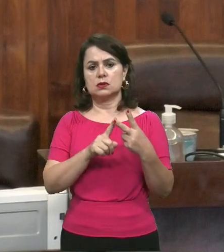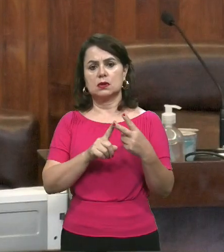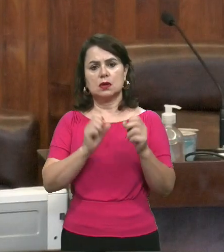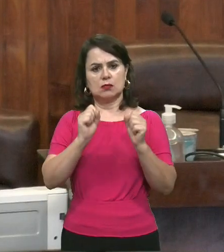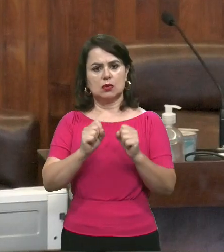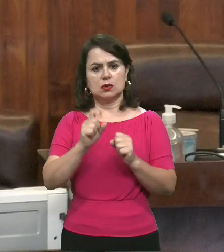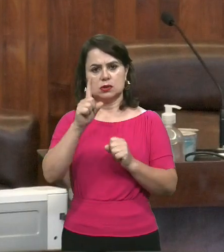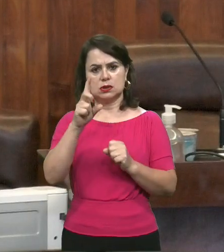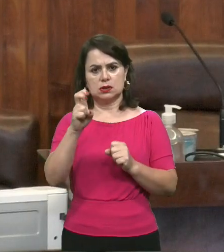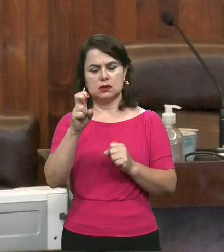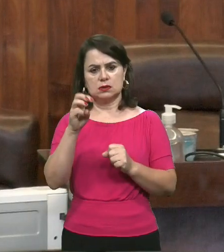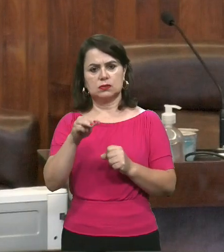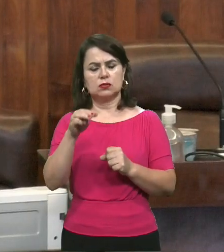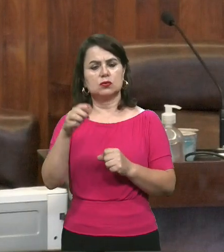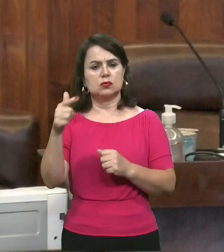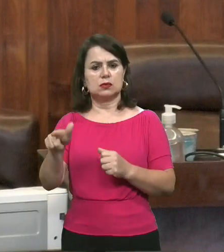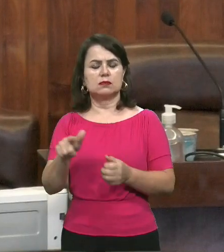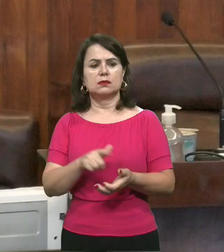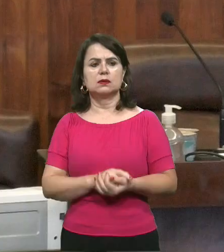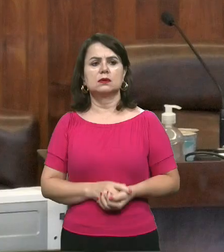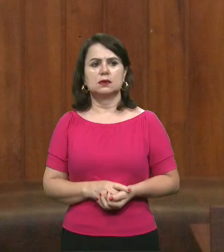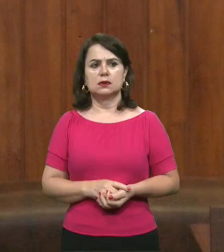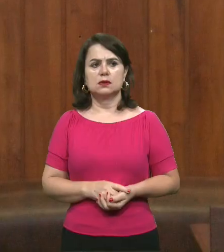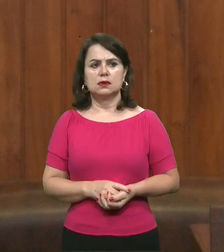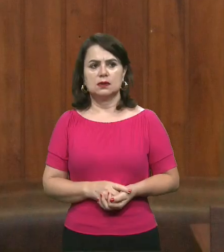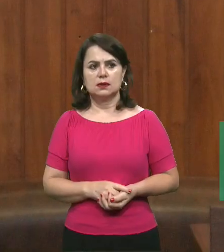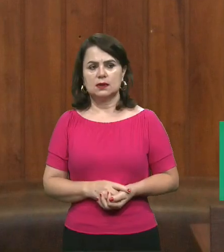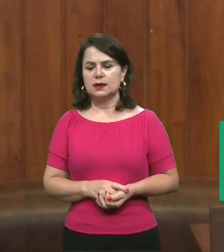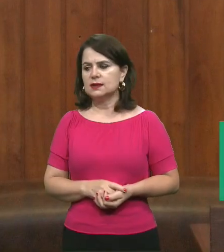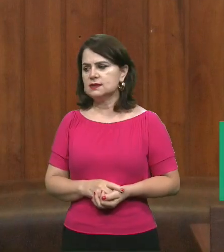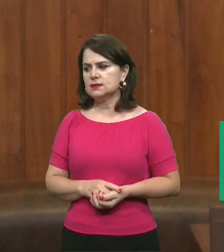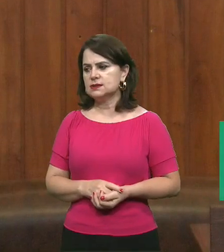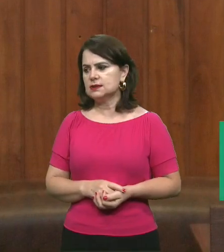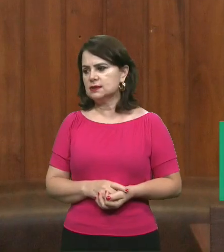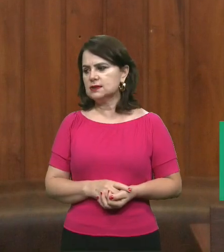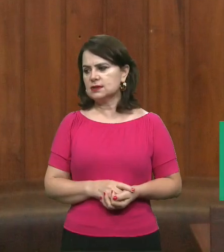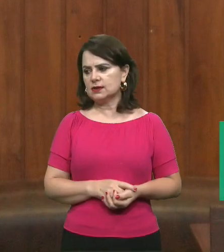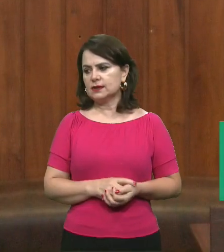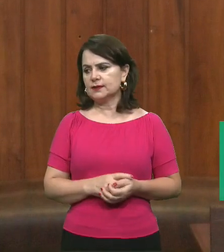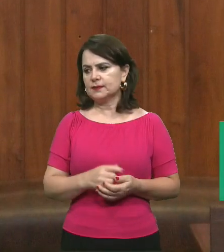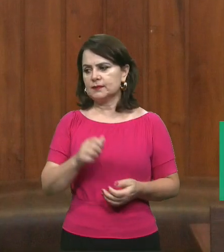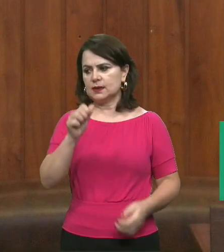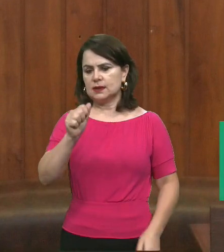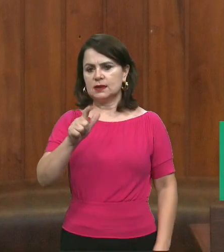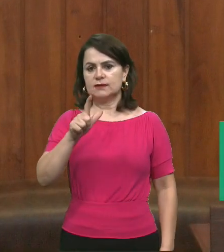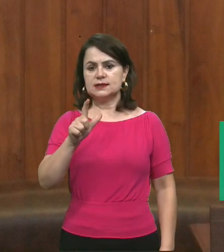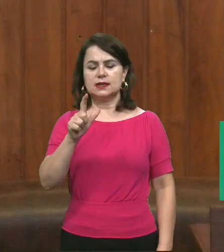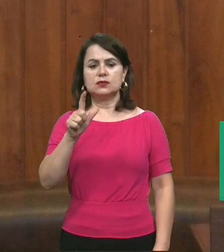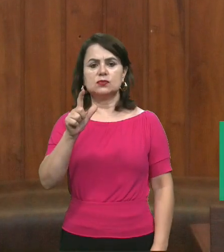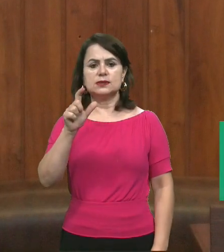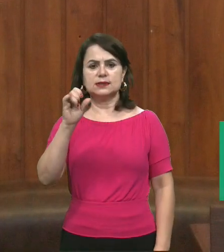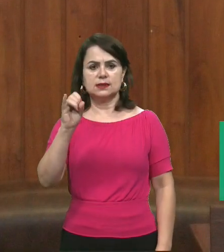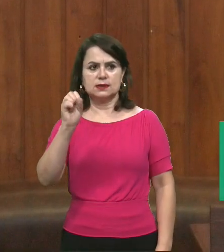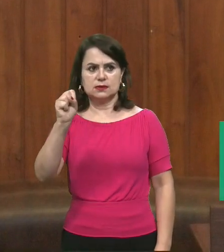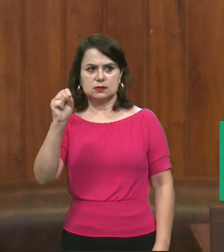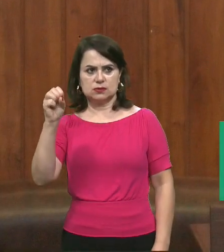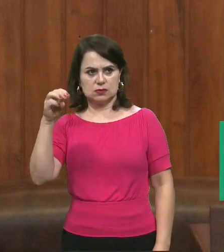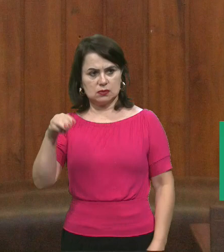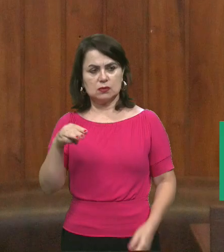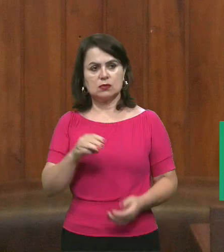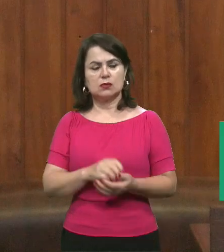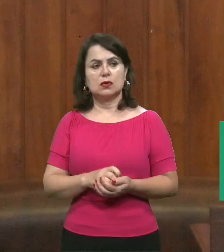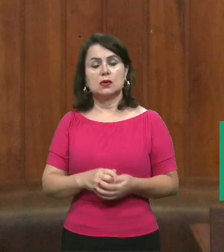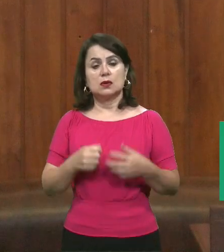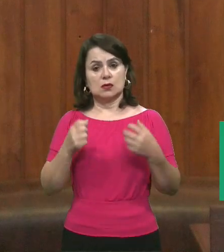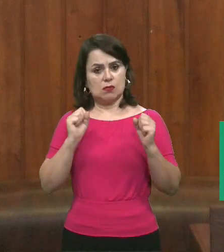minutos, Vossa Senhoria. Ok, muito fica à vontade. Obrigado. Vamos lá. Então, Alisson, seja candidato mesmo, é bom, é